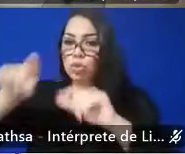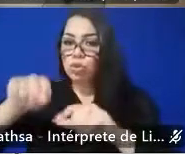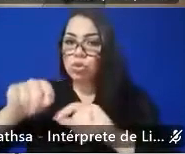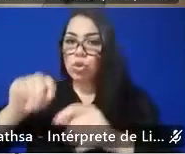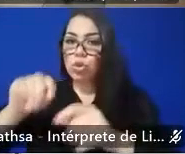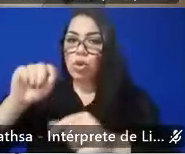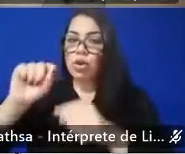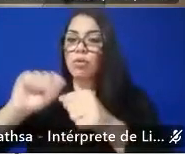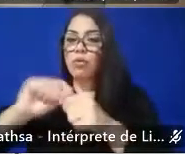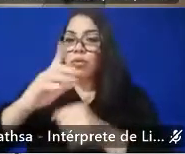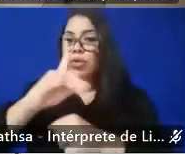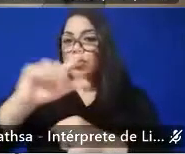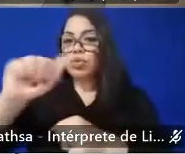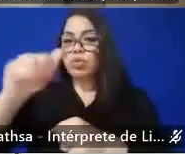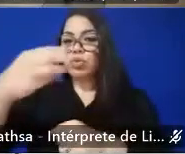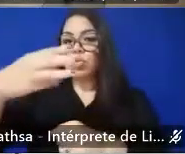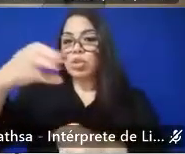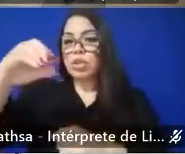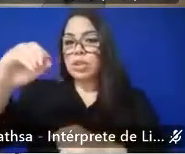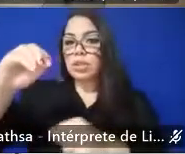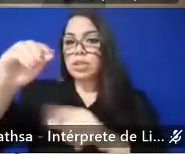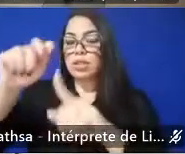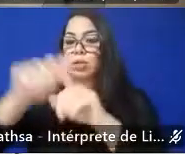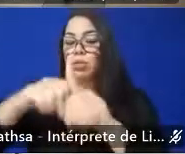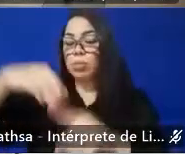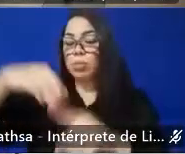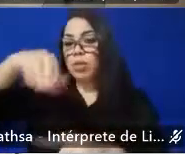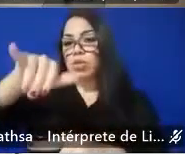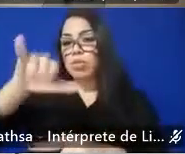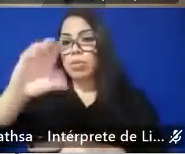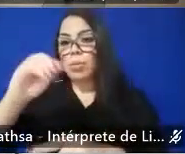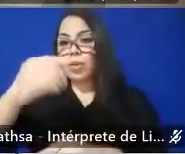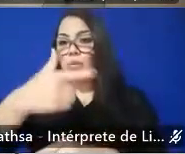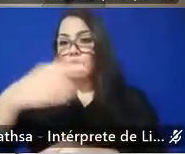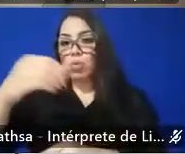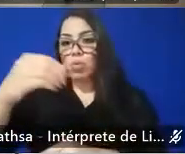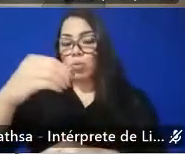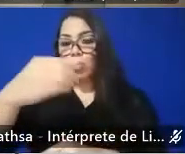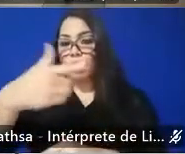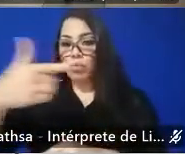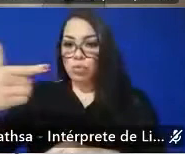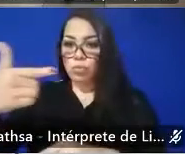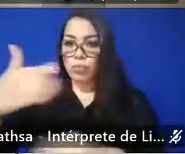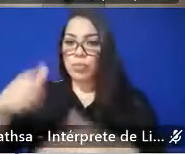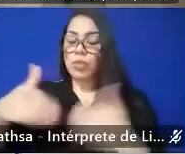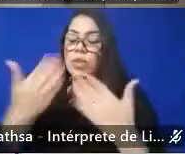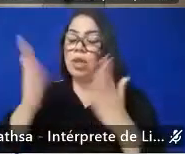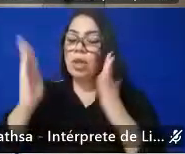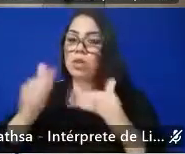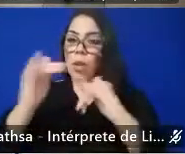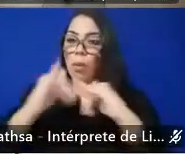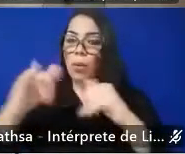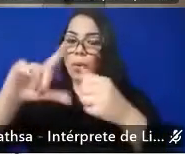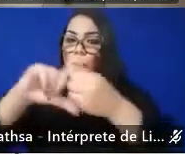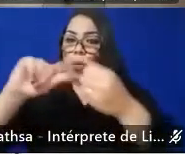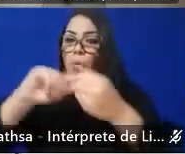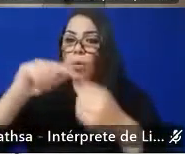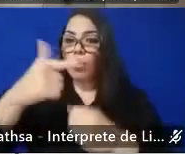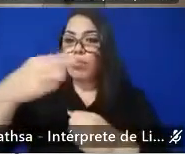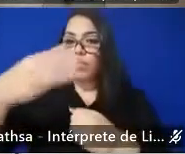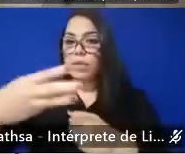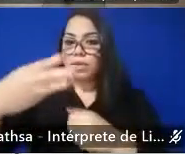dia Trinta de Maio de 2022 consoante o que dispõe o artigo 23 da lei complementar